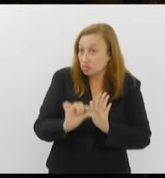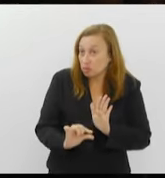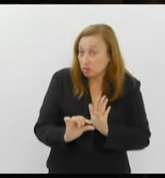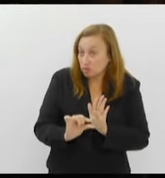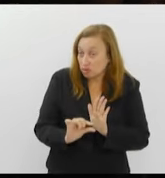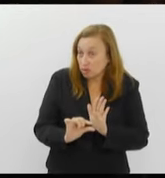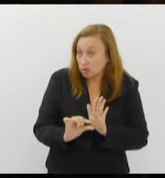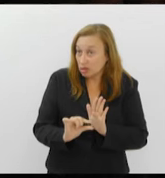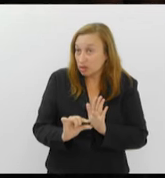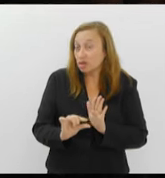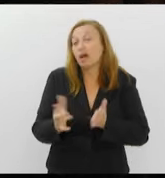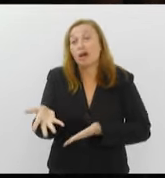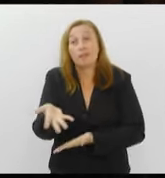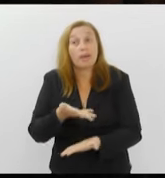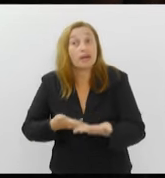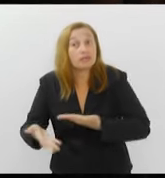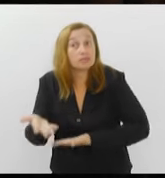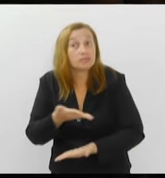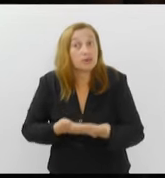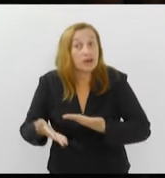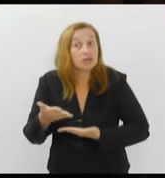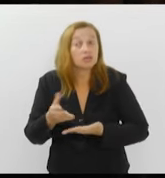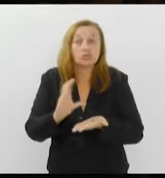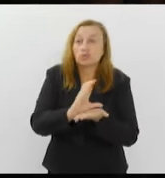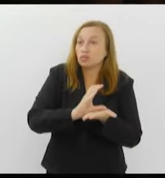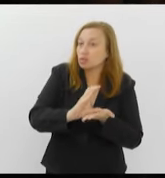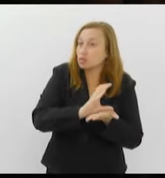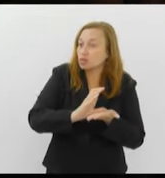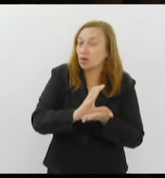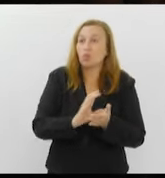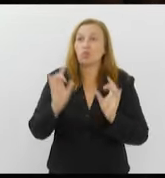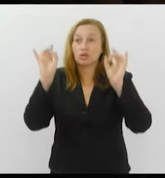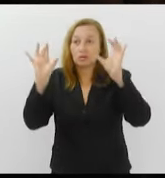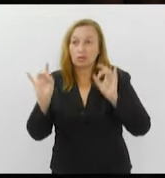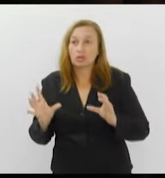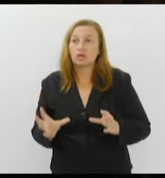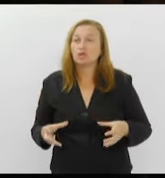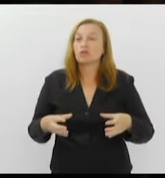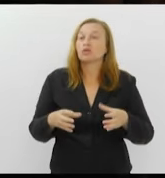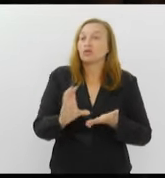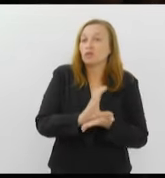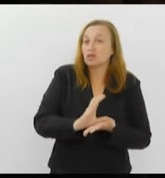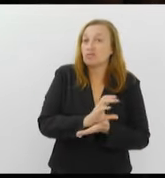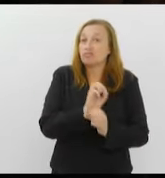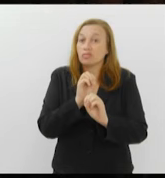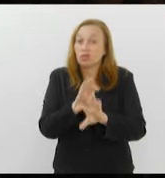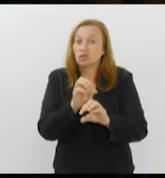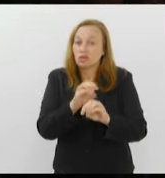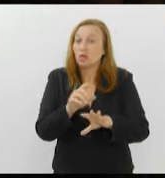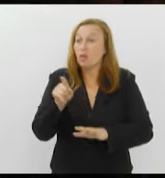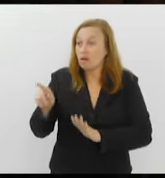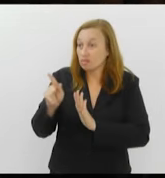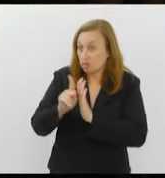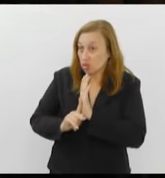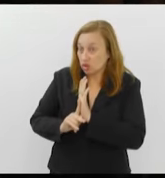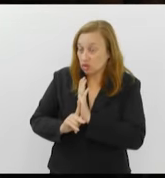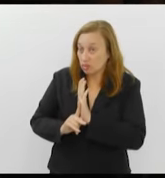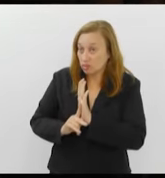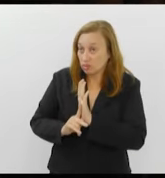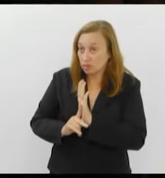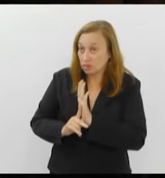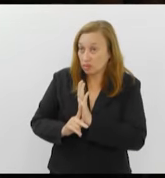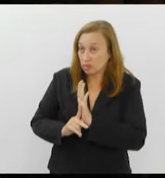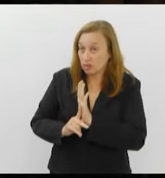e a participação nos conselhos, em especial no Conselho de Educação. Esse projeto,